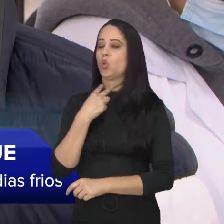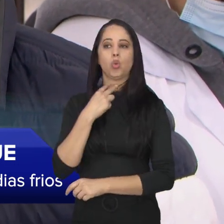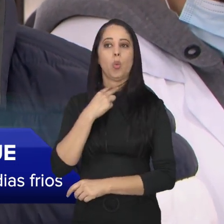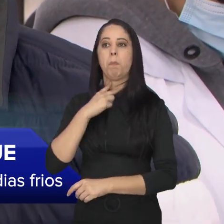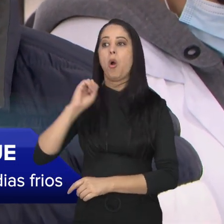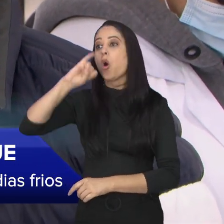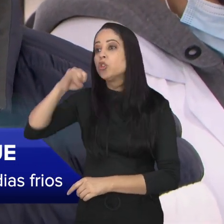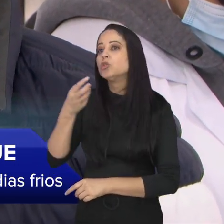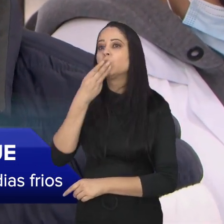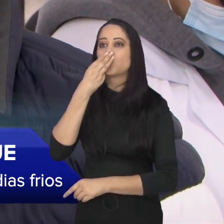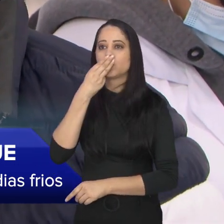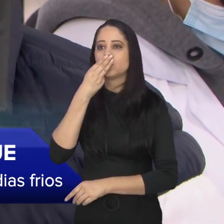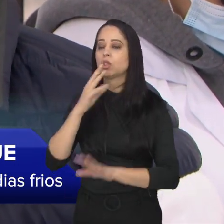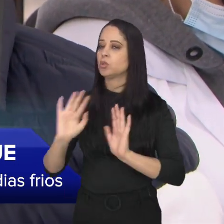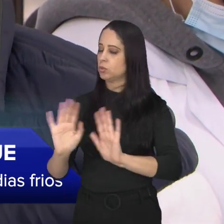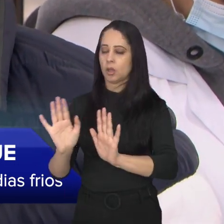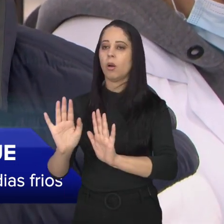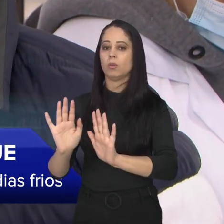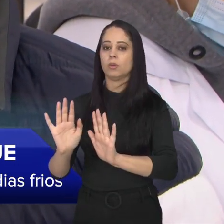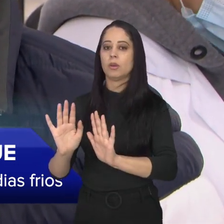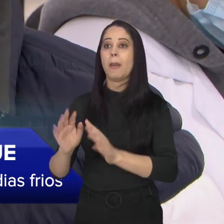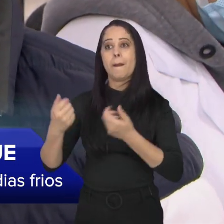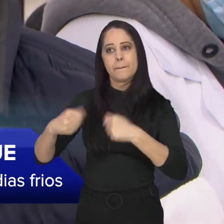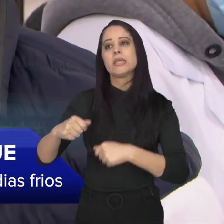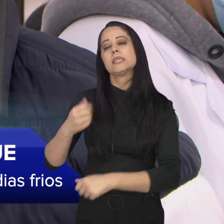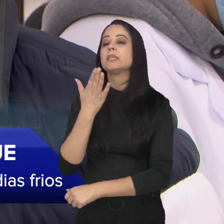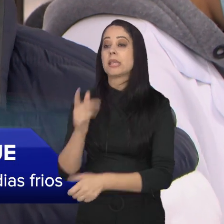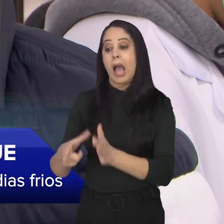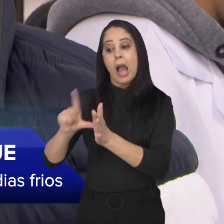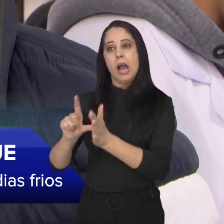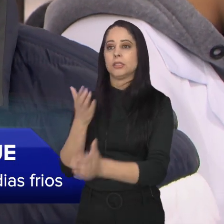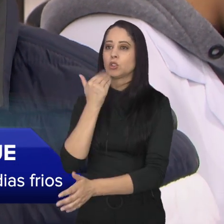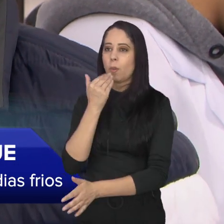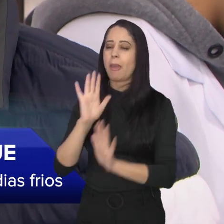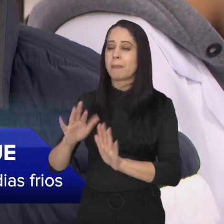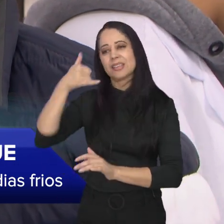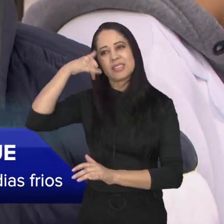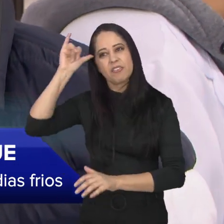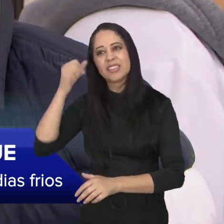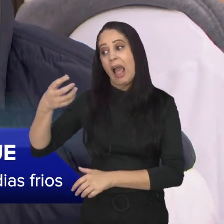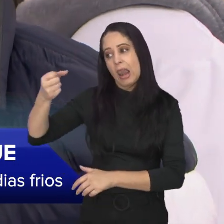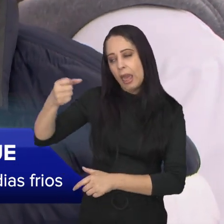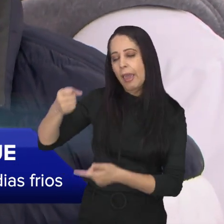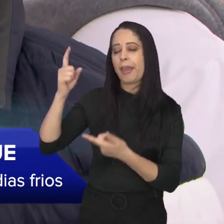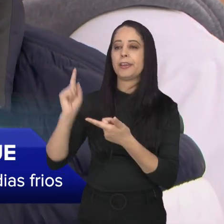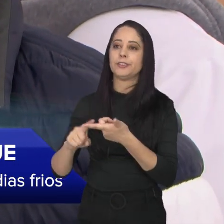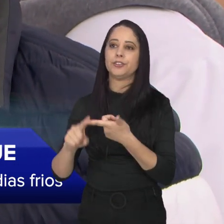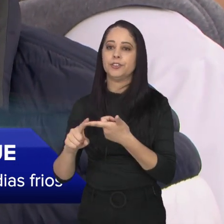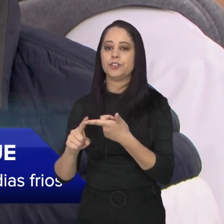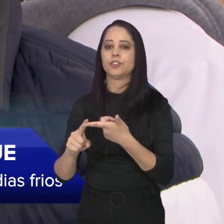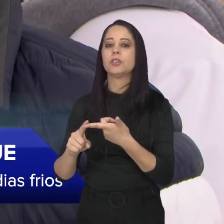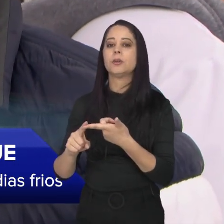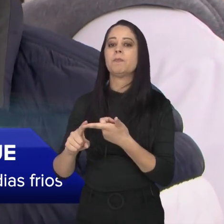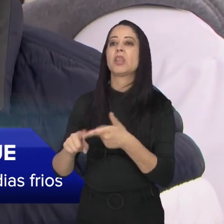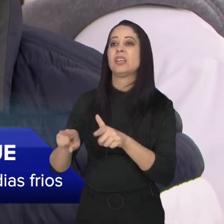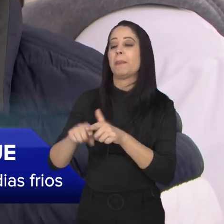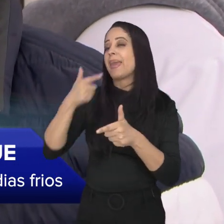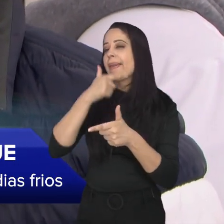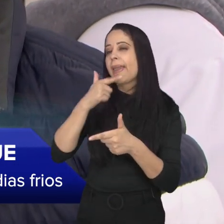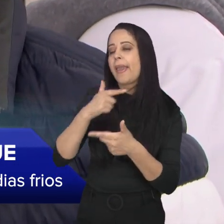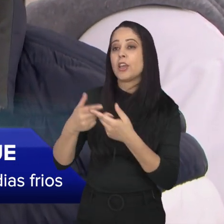Covid-19. Quem pode doar nesse momento, principalmente levando em consideração aí esses diagnósticos? Bom, vamos lá. Eu acho que é muito simples